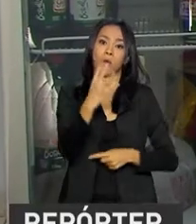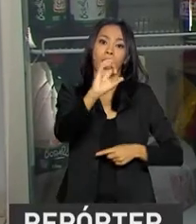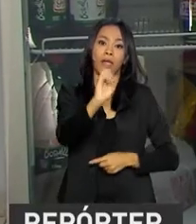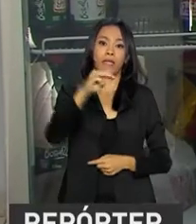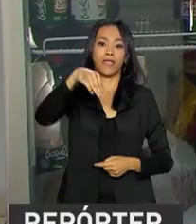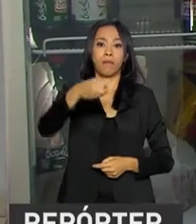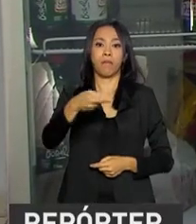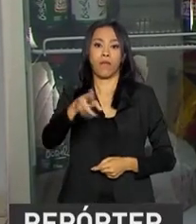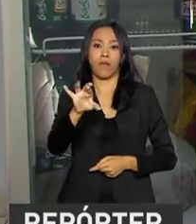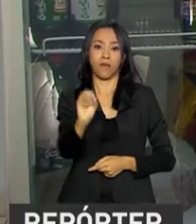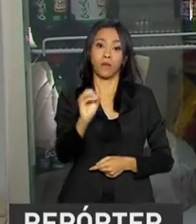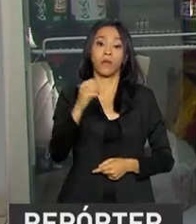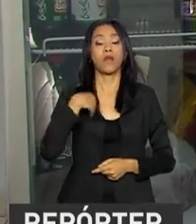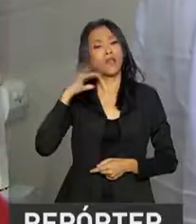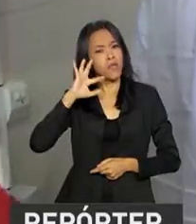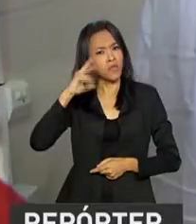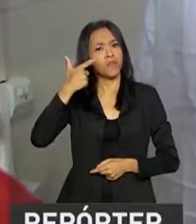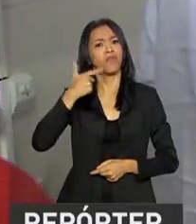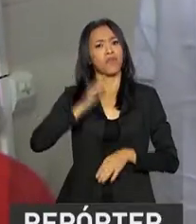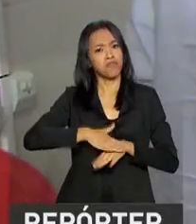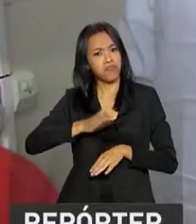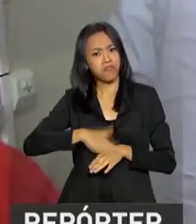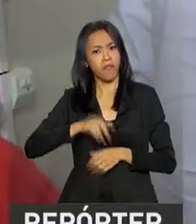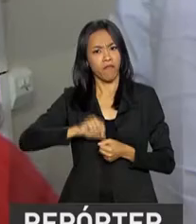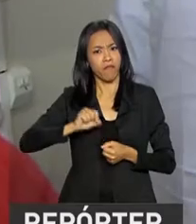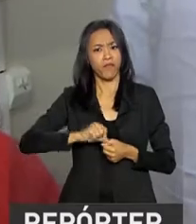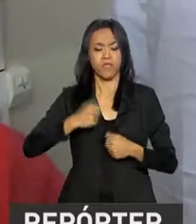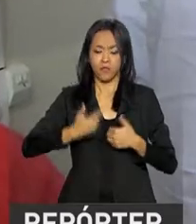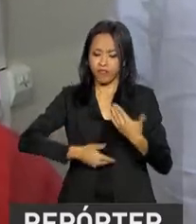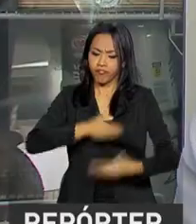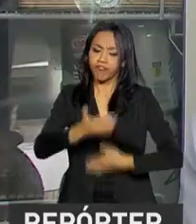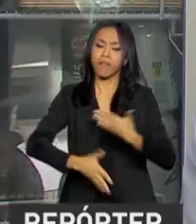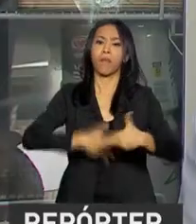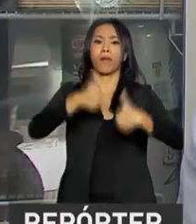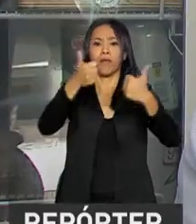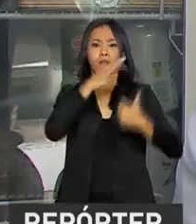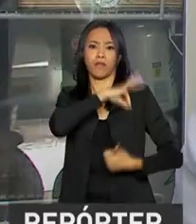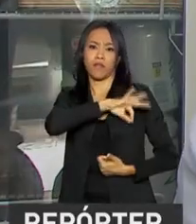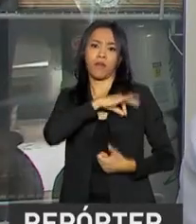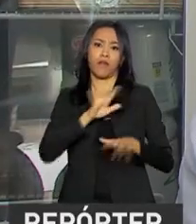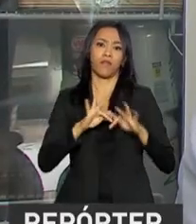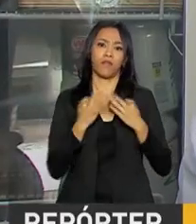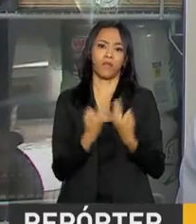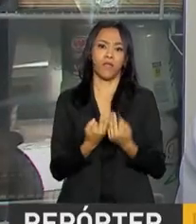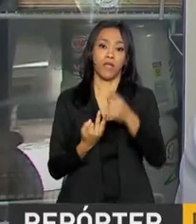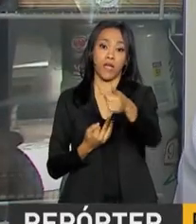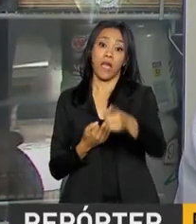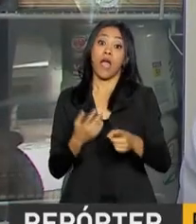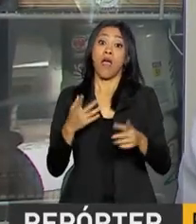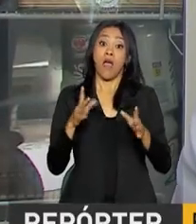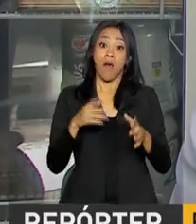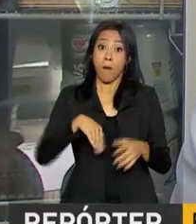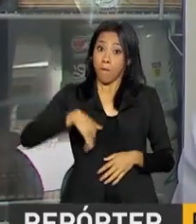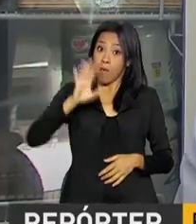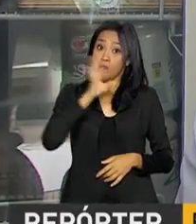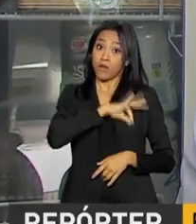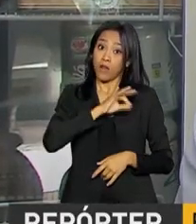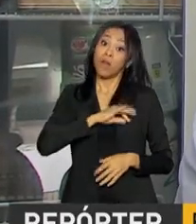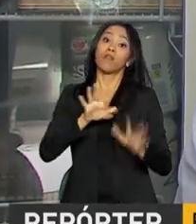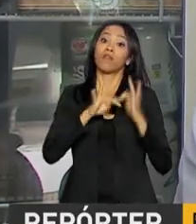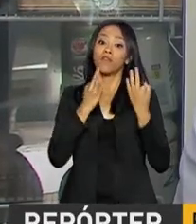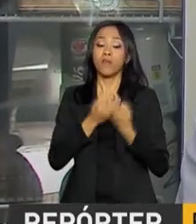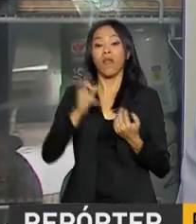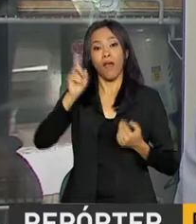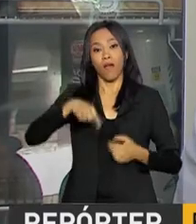decidiu investir em um negócio próprio para melhorar a renda da família a maioria da nossa renda já vendo aqui hoje a sessão a pasta foi